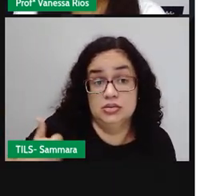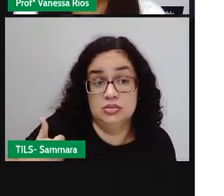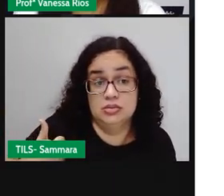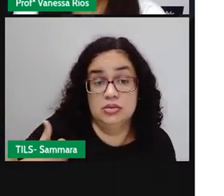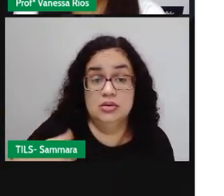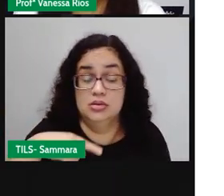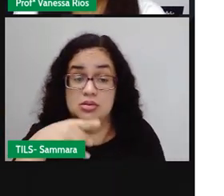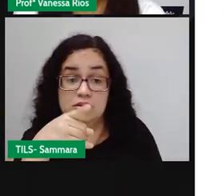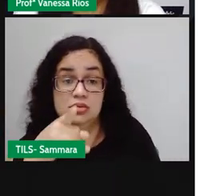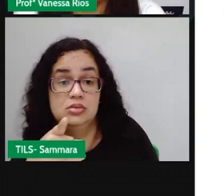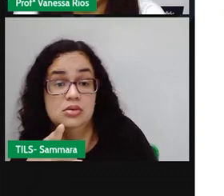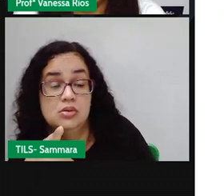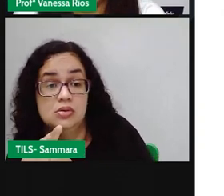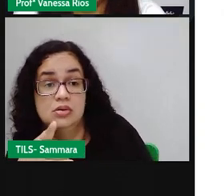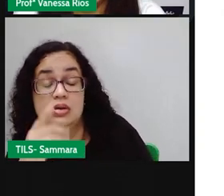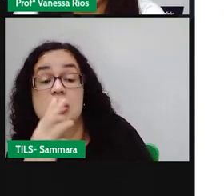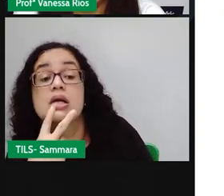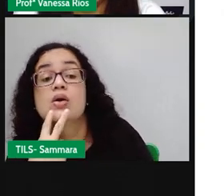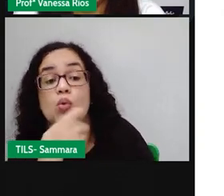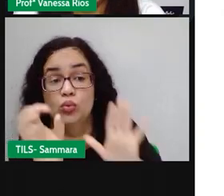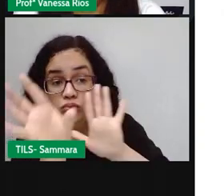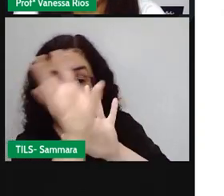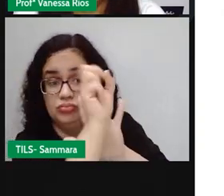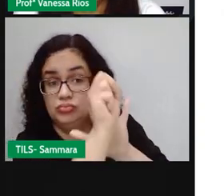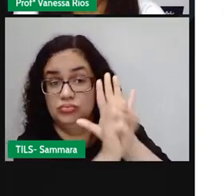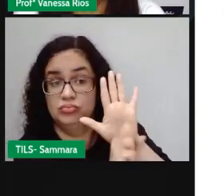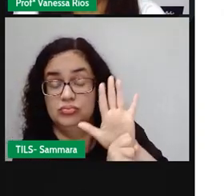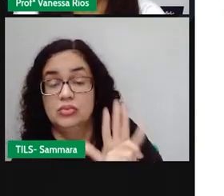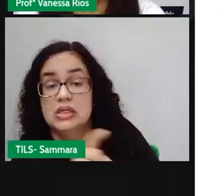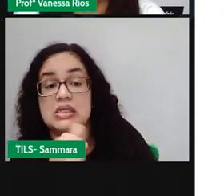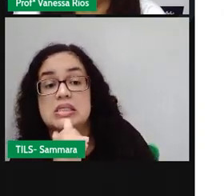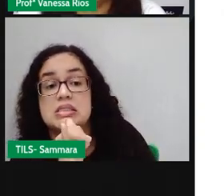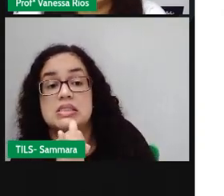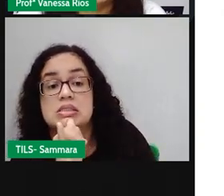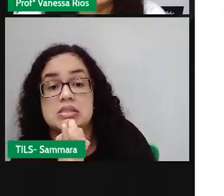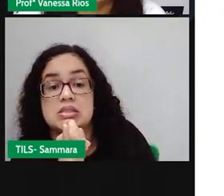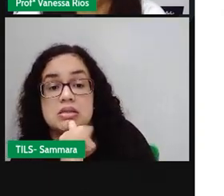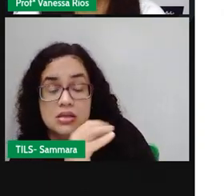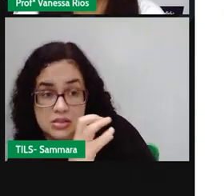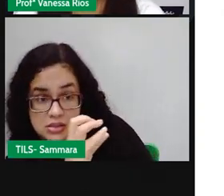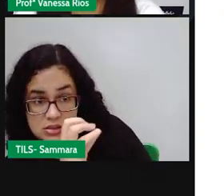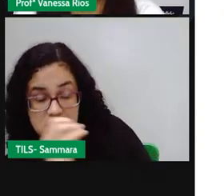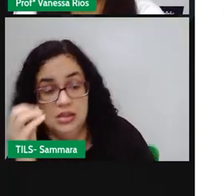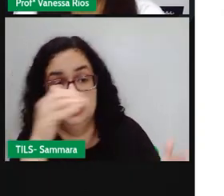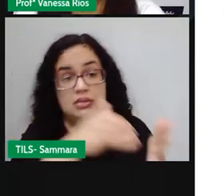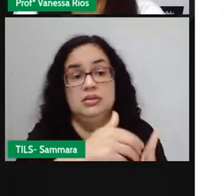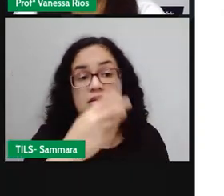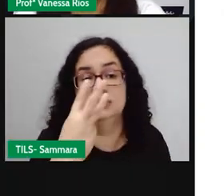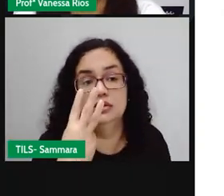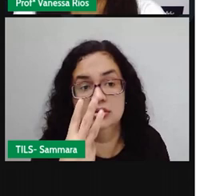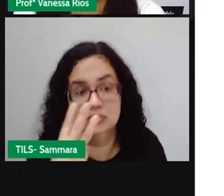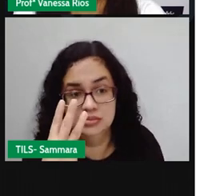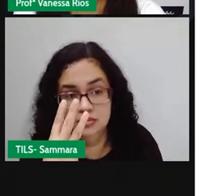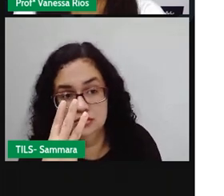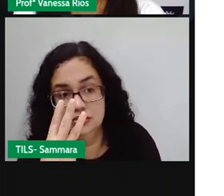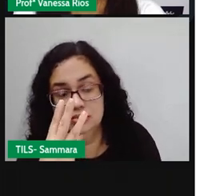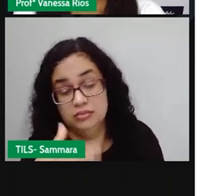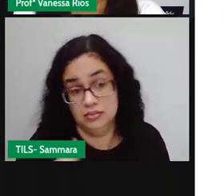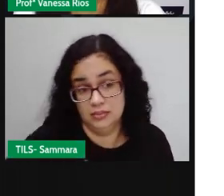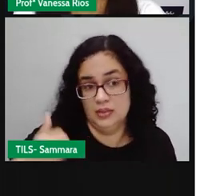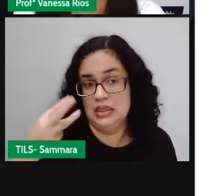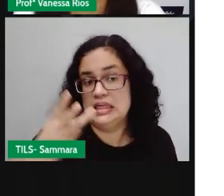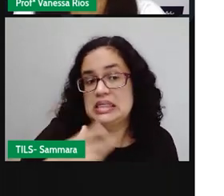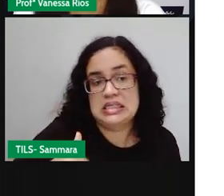se aparecer um símbolozinho como esse aí, ó, esse aí, por exemplo, tem assim, de 0 até 3. Indica